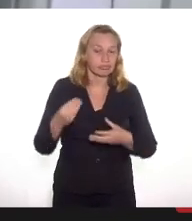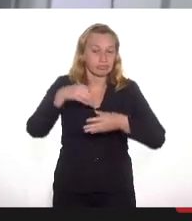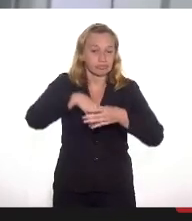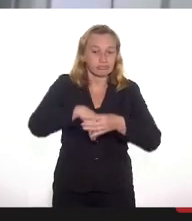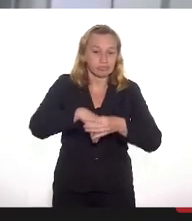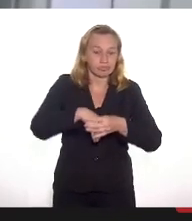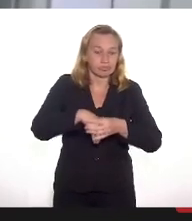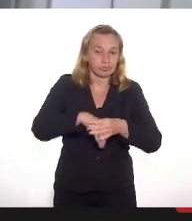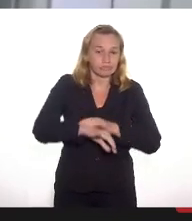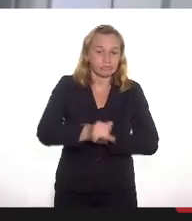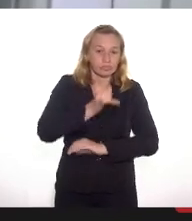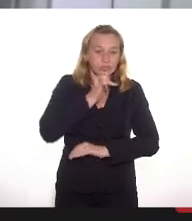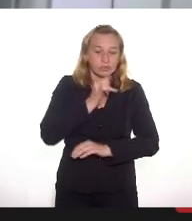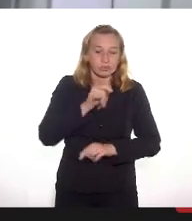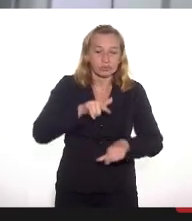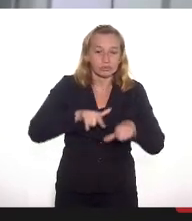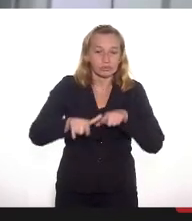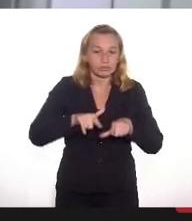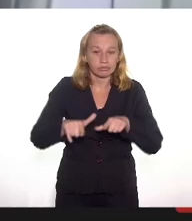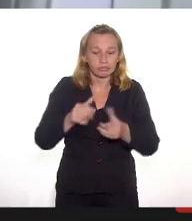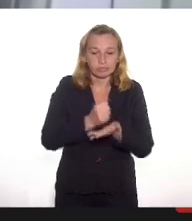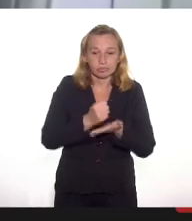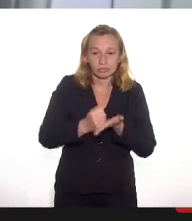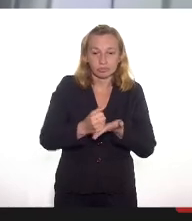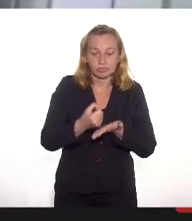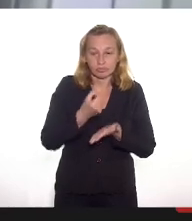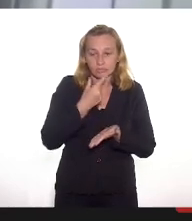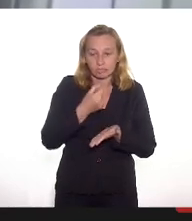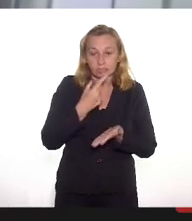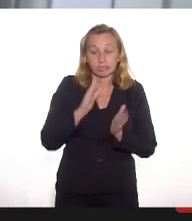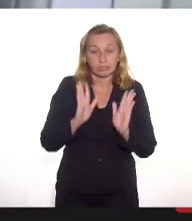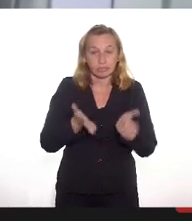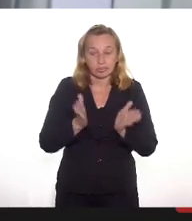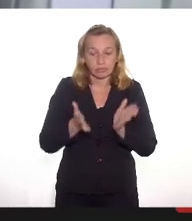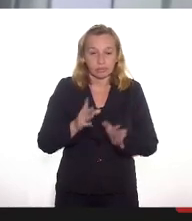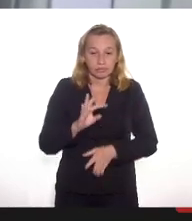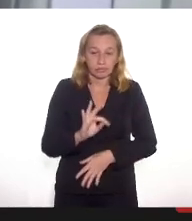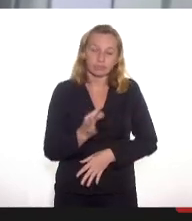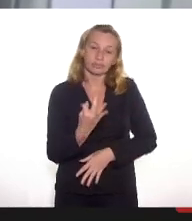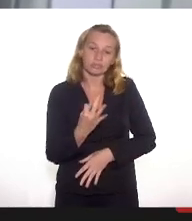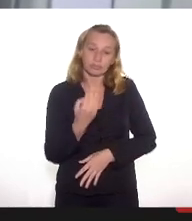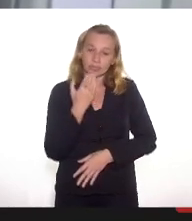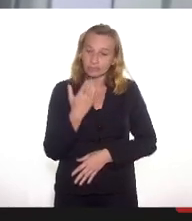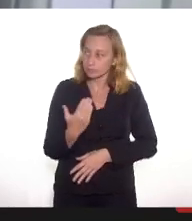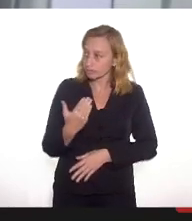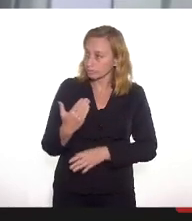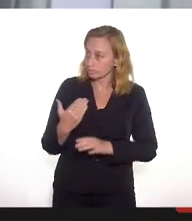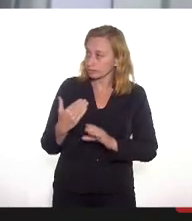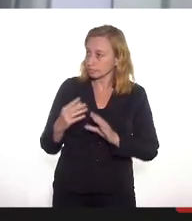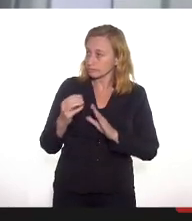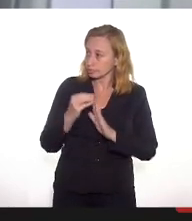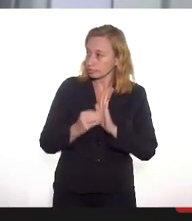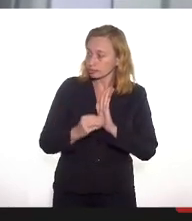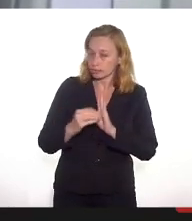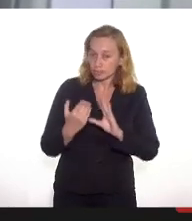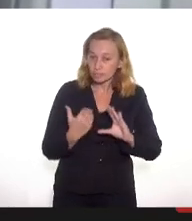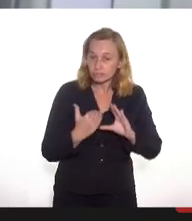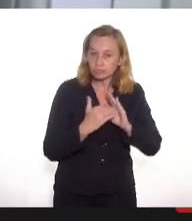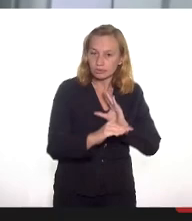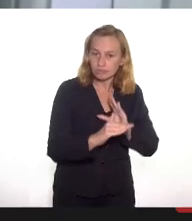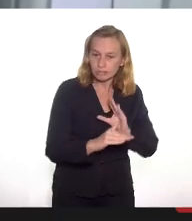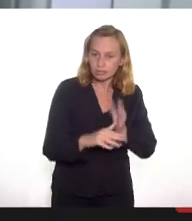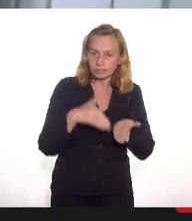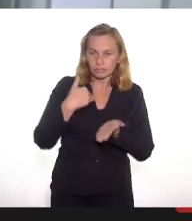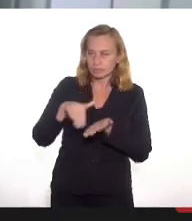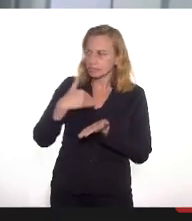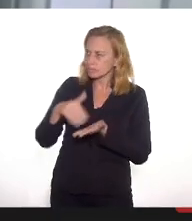por exemplo os trabalhadores de farmácias agora no chat foi solicitado até que uma transferência mandasse uma Ofício não secretário